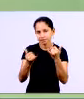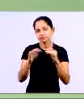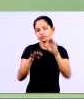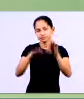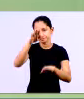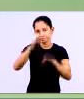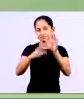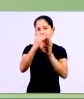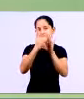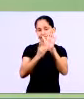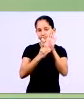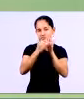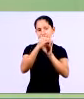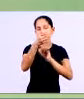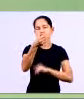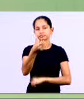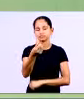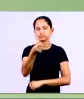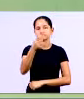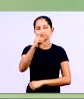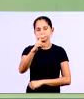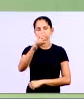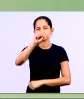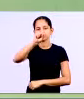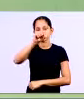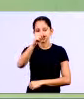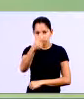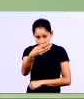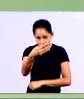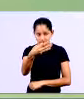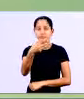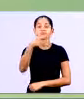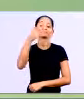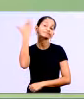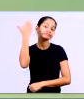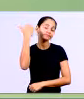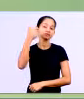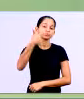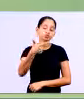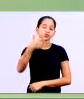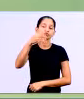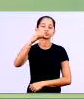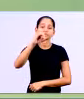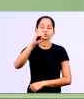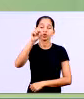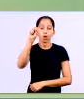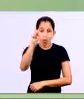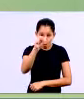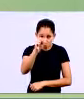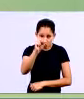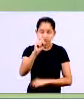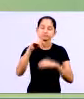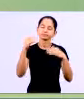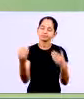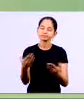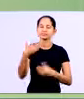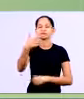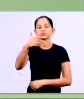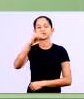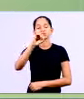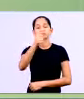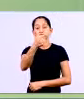é o 6583, de 29 de setembro de 2008. Em 2012, como eu já disse a vocês,